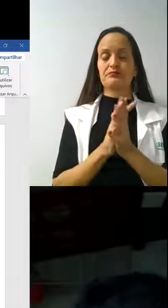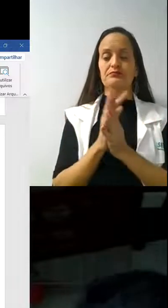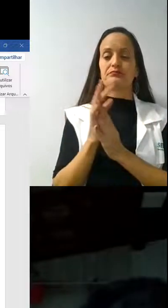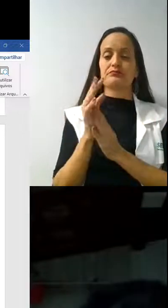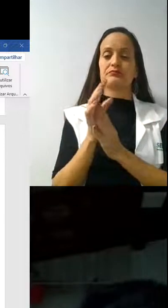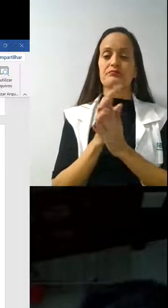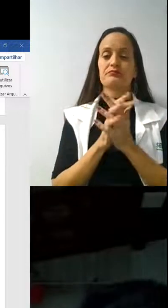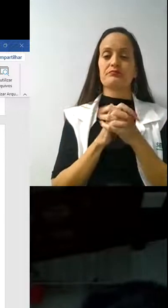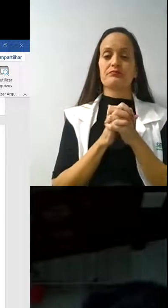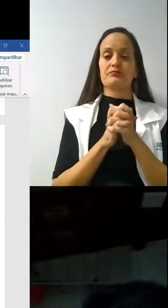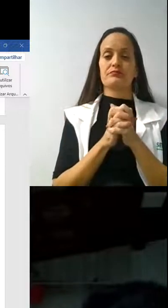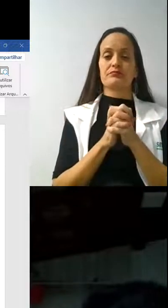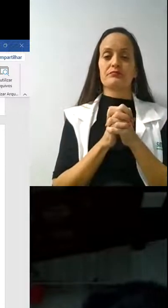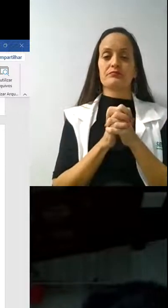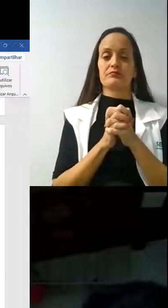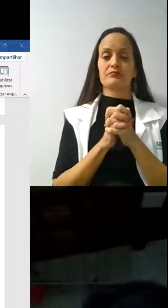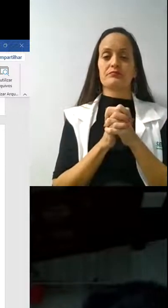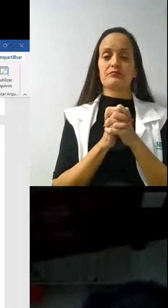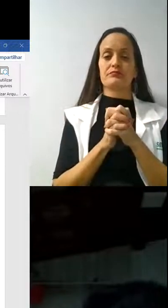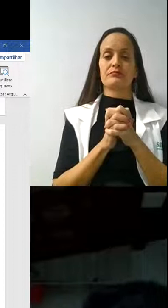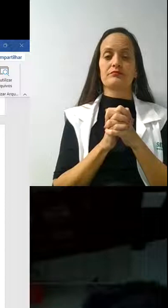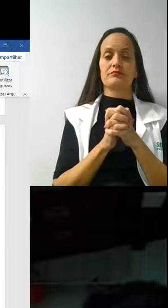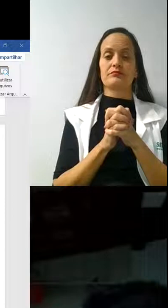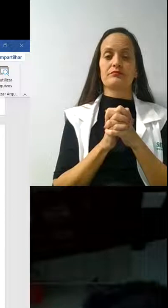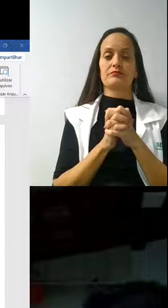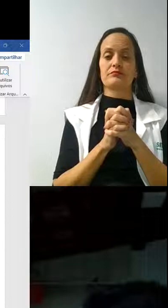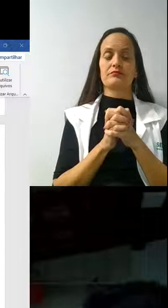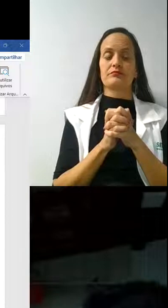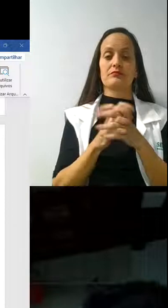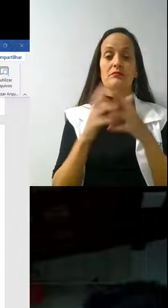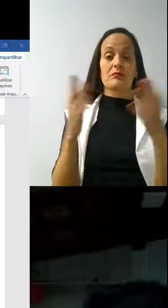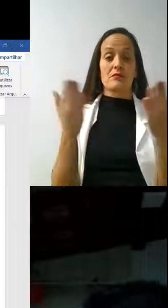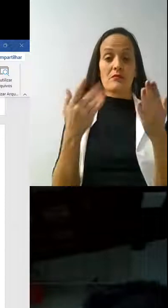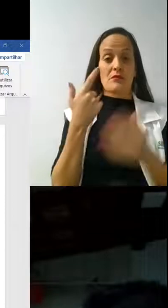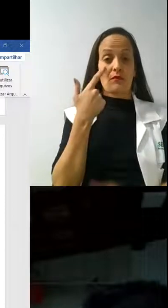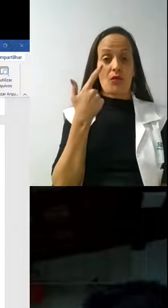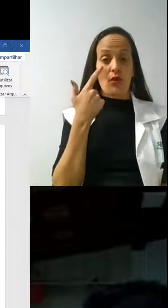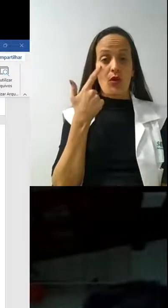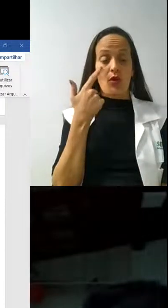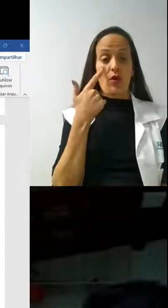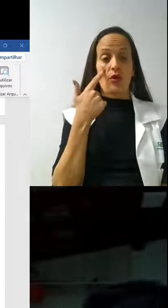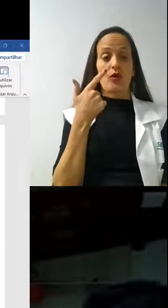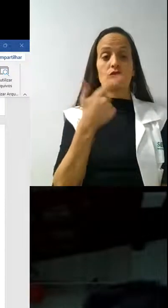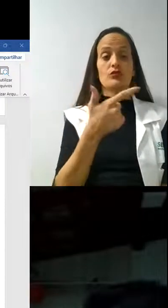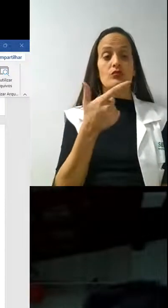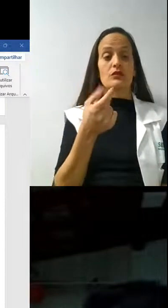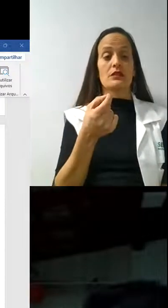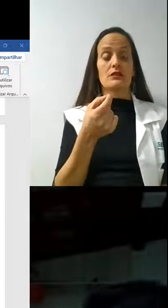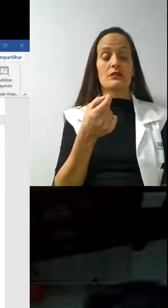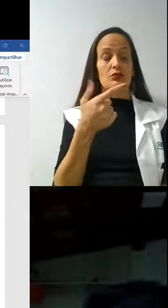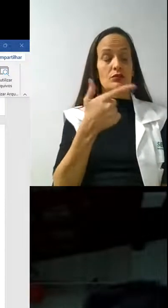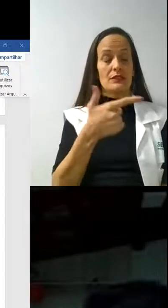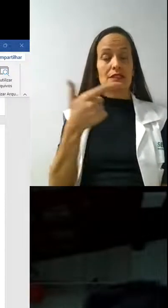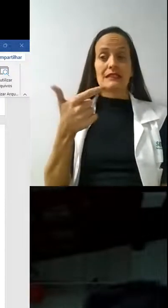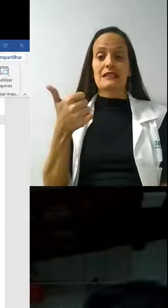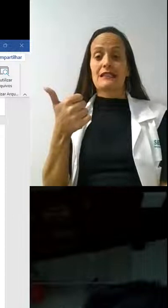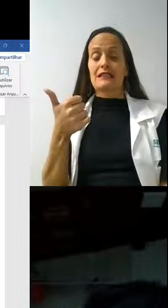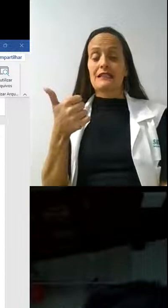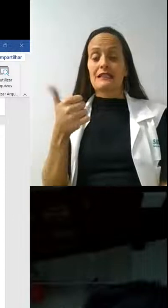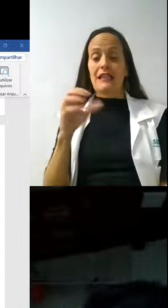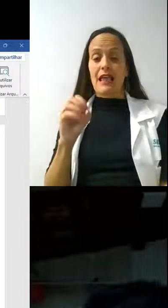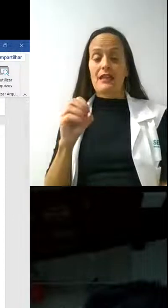E agora, 210 dividido por quanto? Por 5.000. porque a escala é de 1 para 5.000. Então,